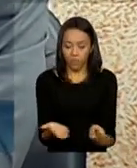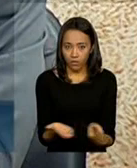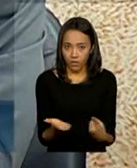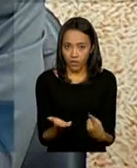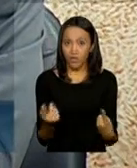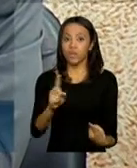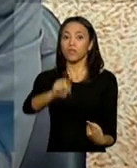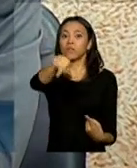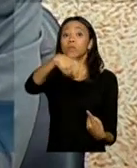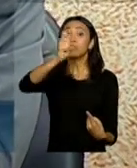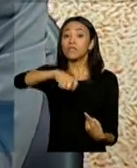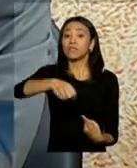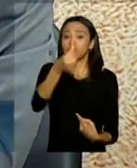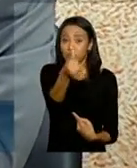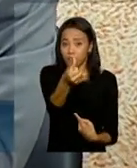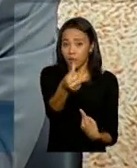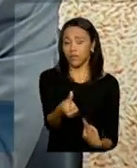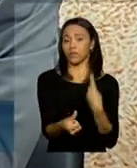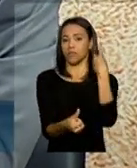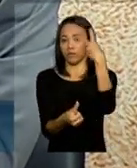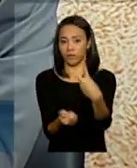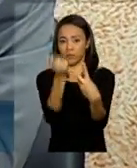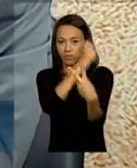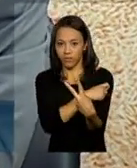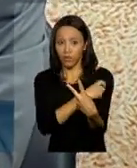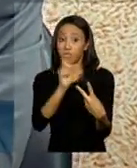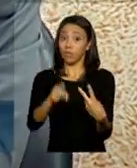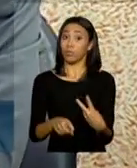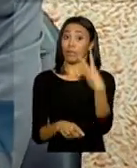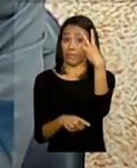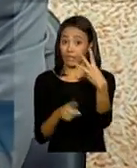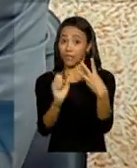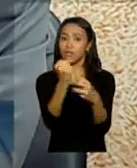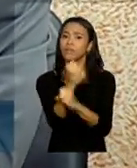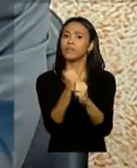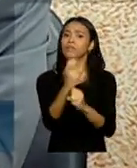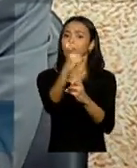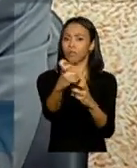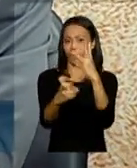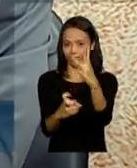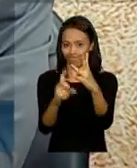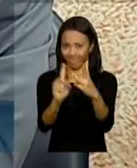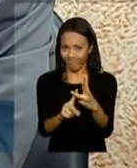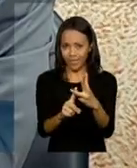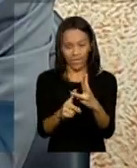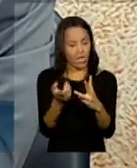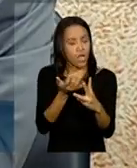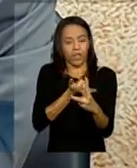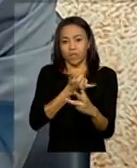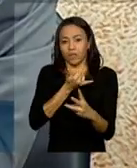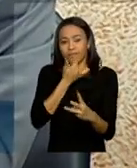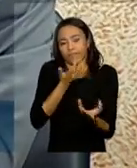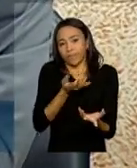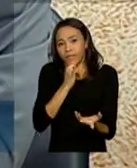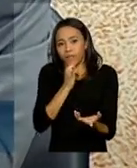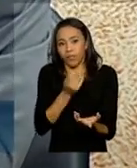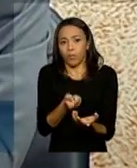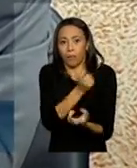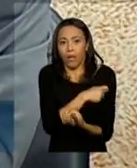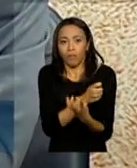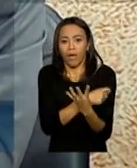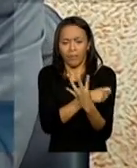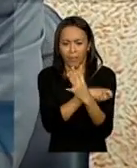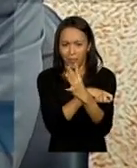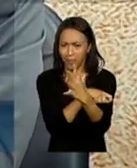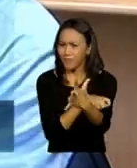uma segunda dose 6 meses depois e uma terceira dose 5 anos depois não deve se tomar mais dos do que